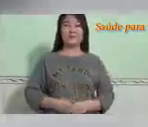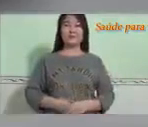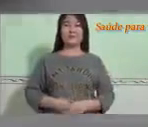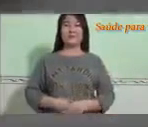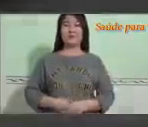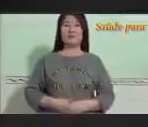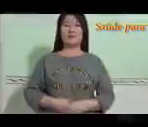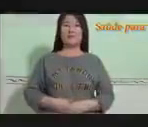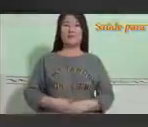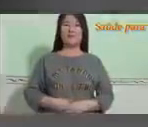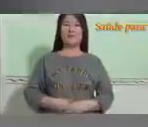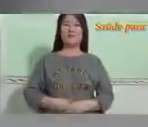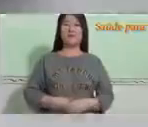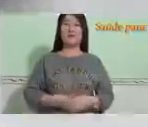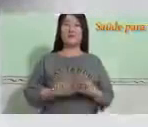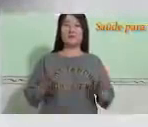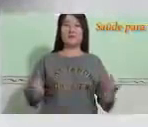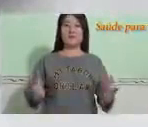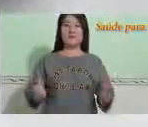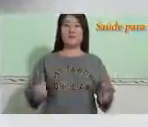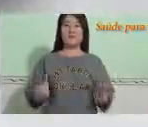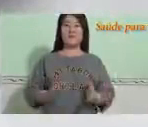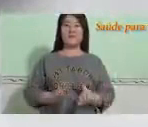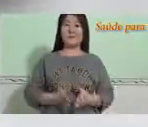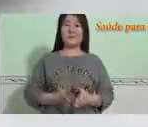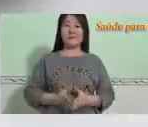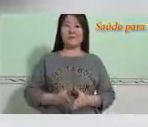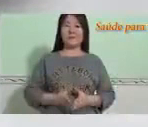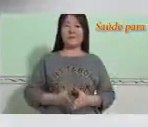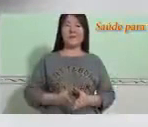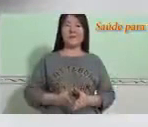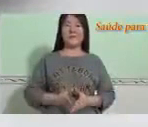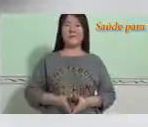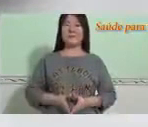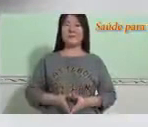tecido inflamado espalha nos órgãos em volta.